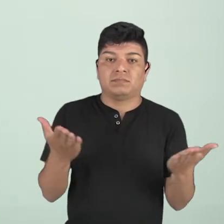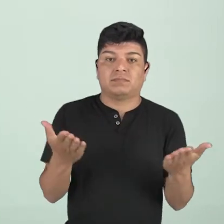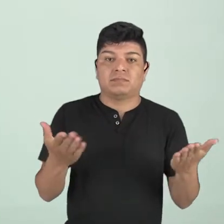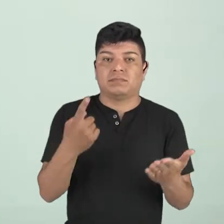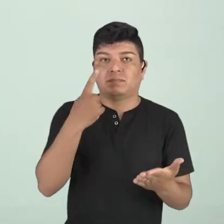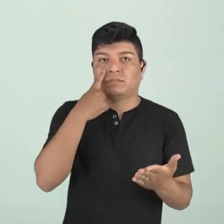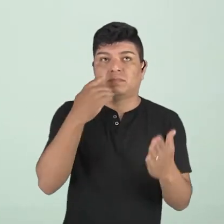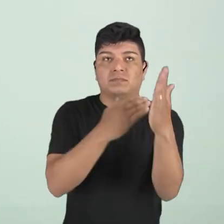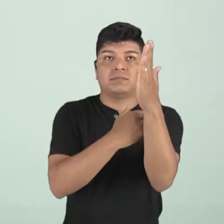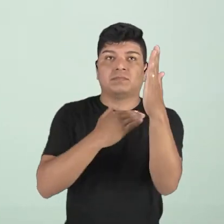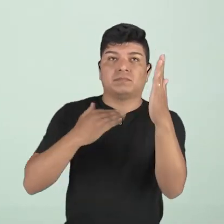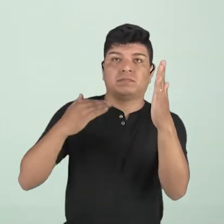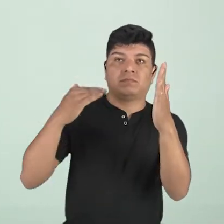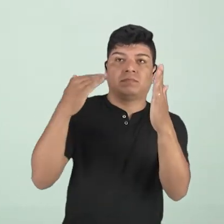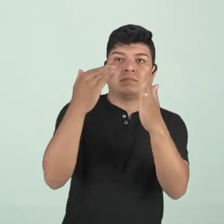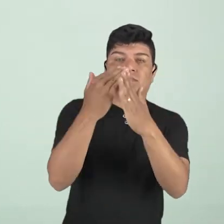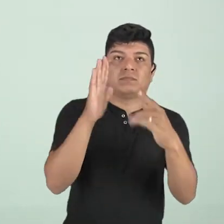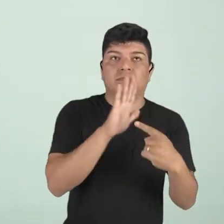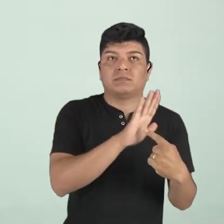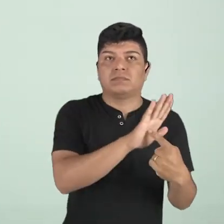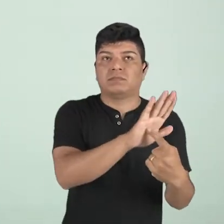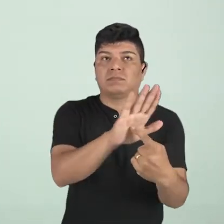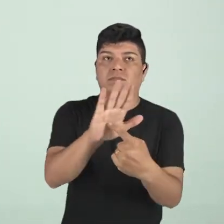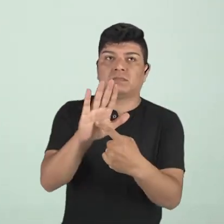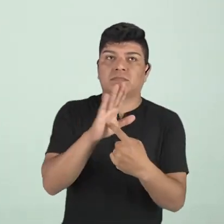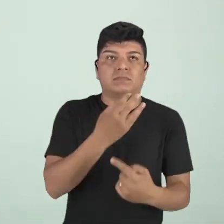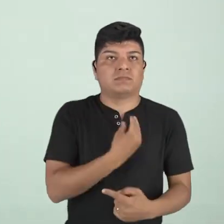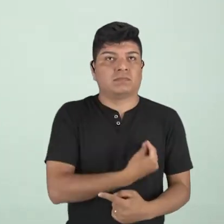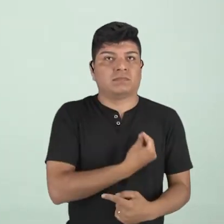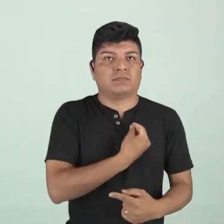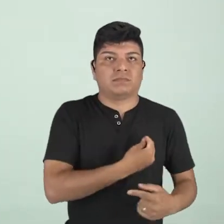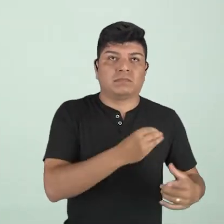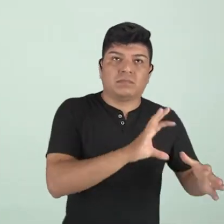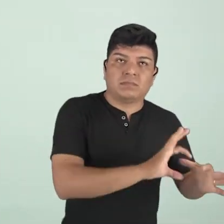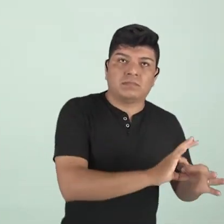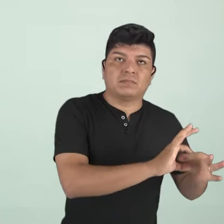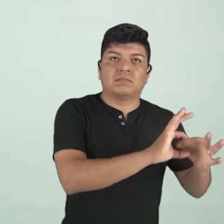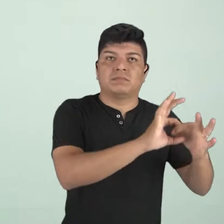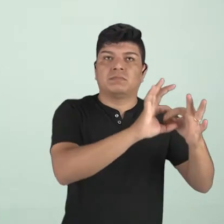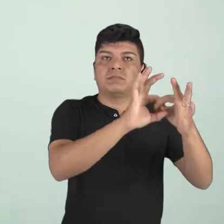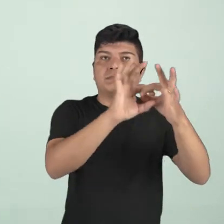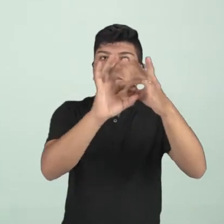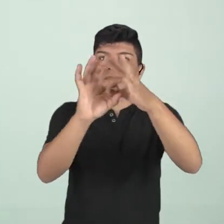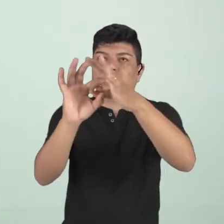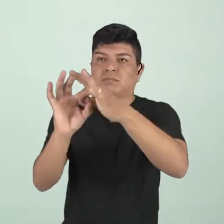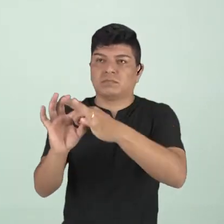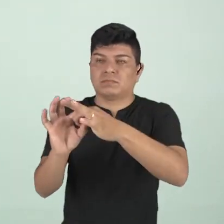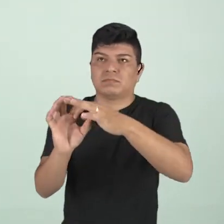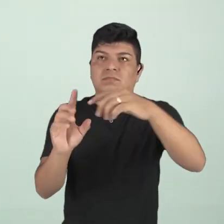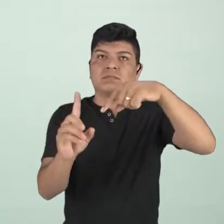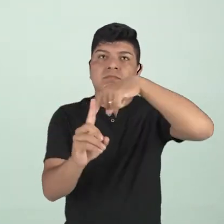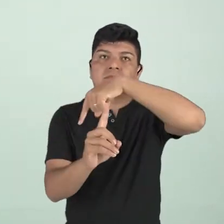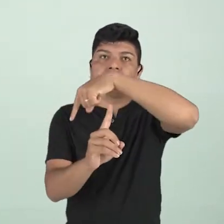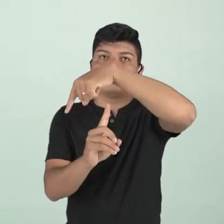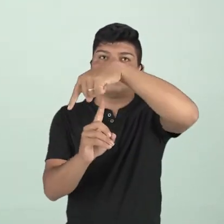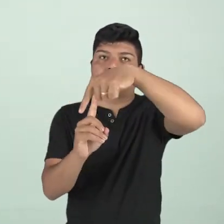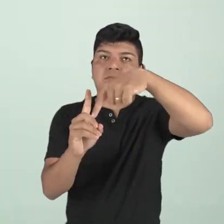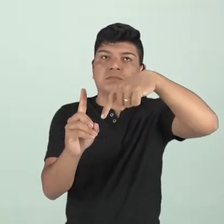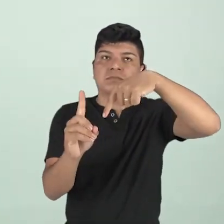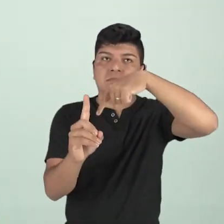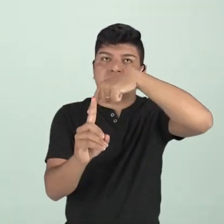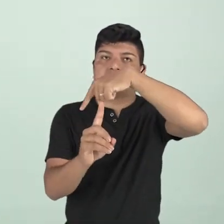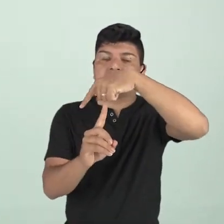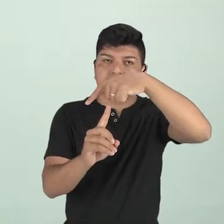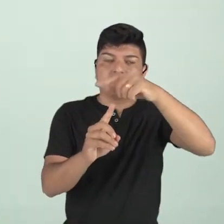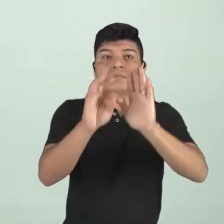ver o transcendente e as representações dele na vida e nos textos